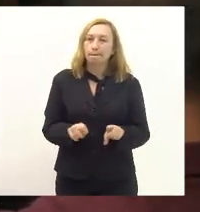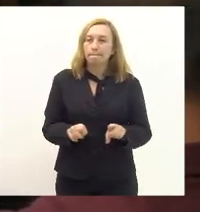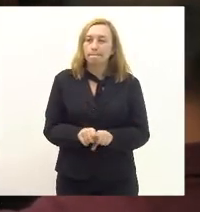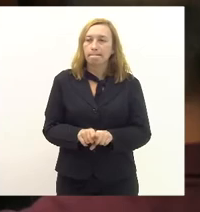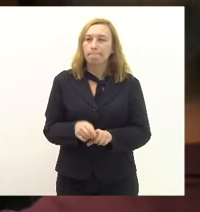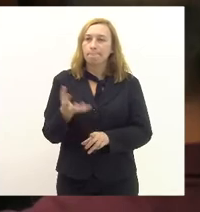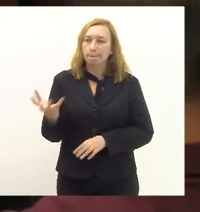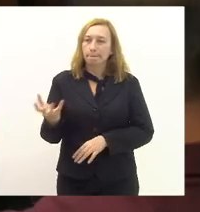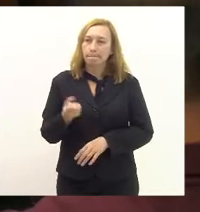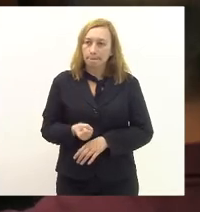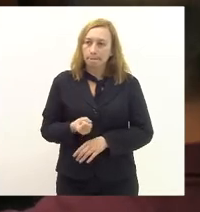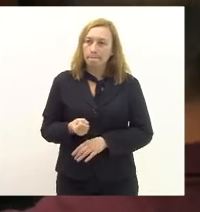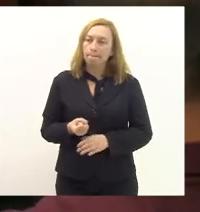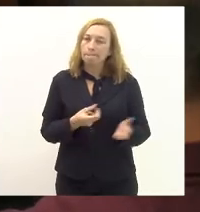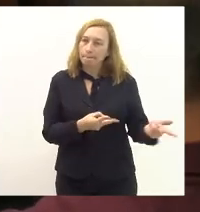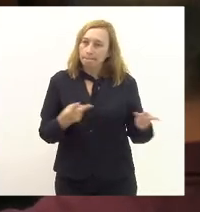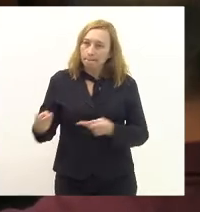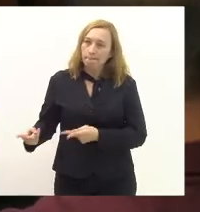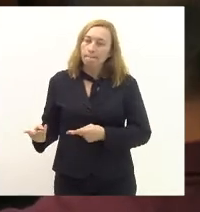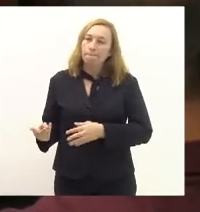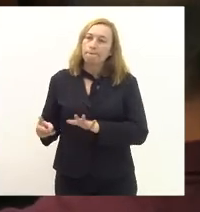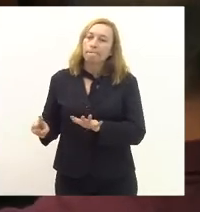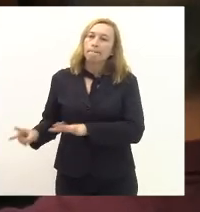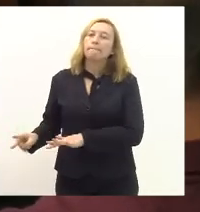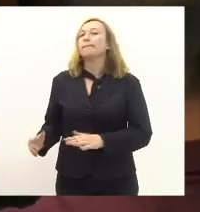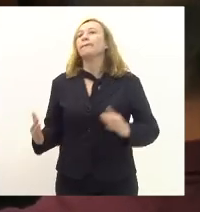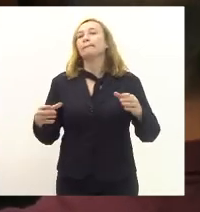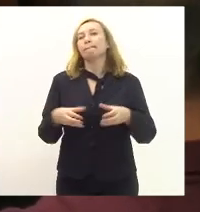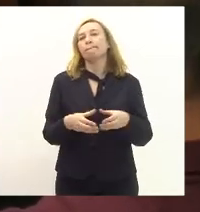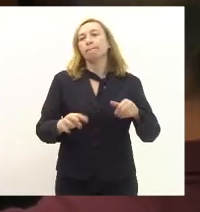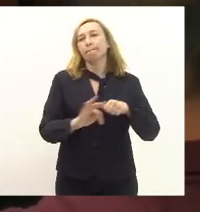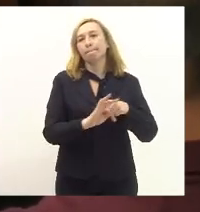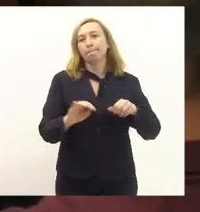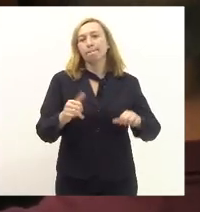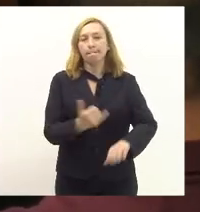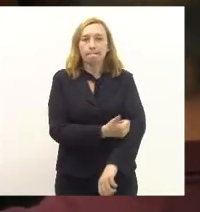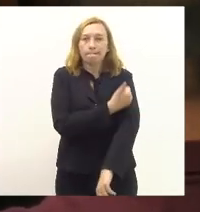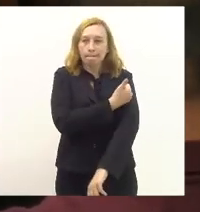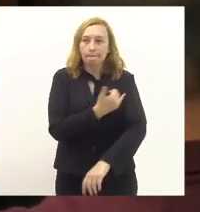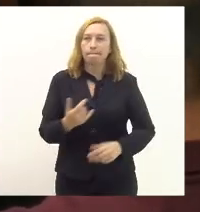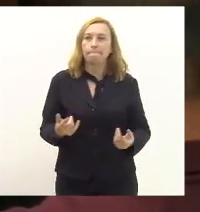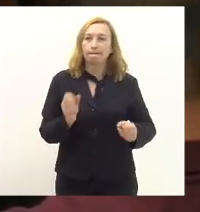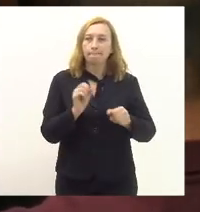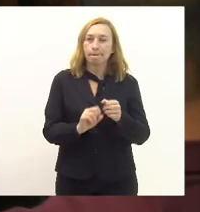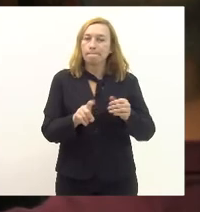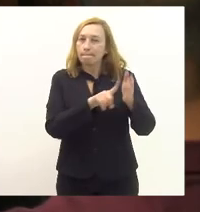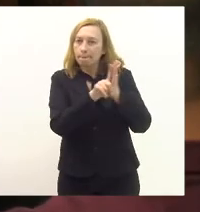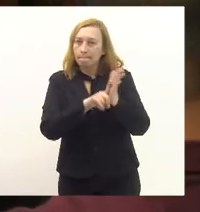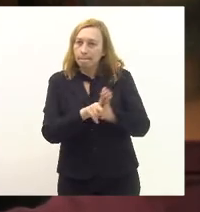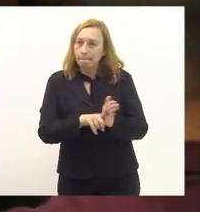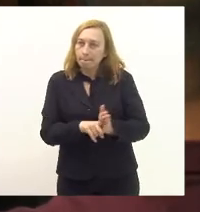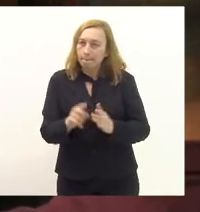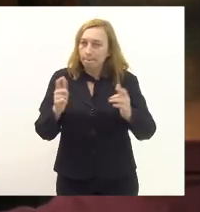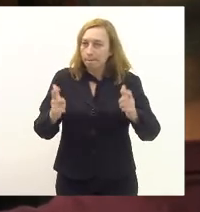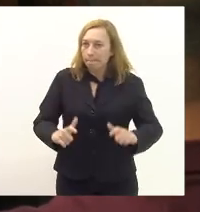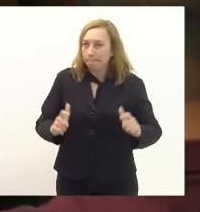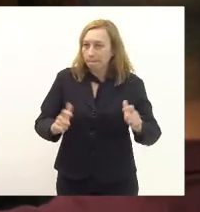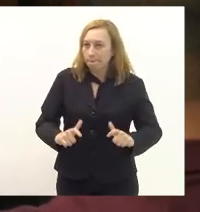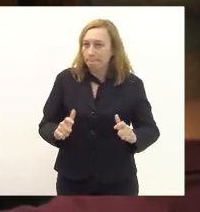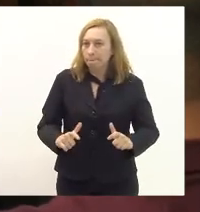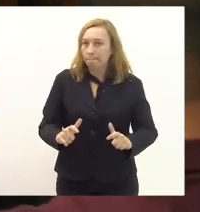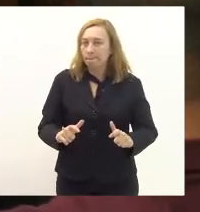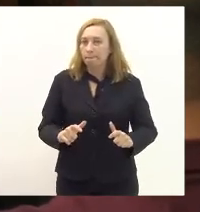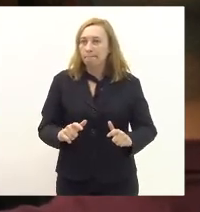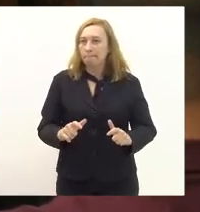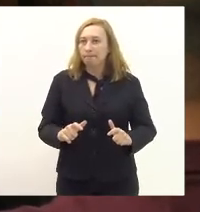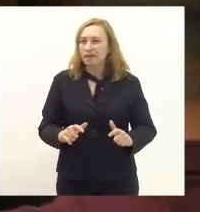nós recebemos, nesta semana, uma equipe técnica da Secretaria de Infraestrutura para fazer uma análise do terreno, de terrenos